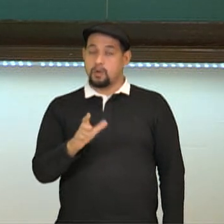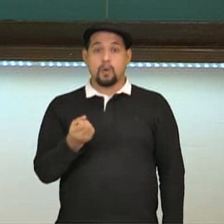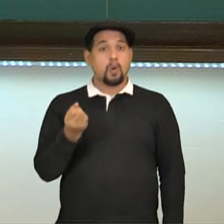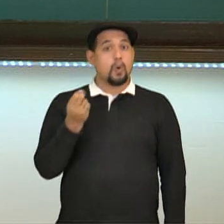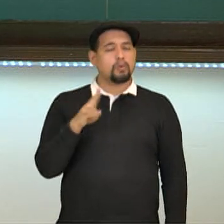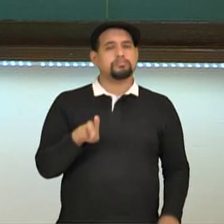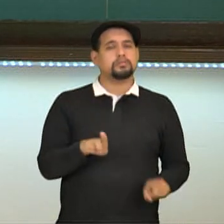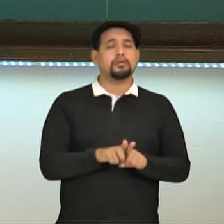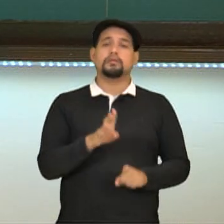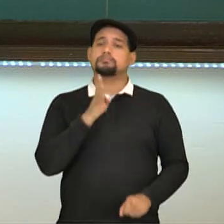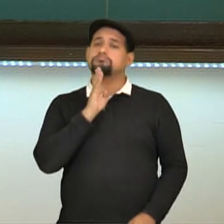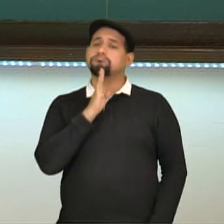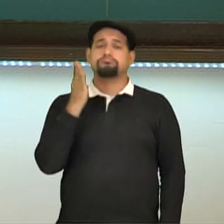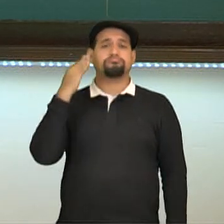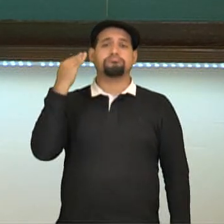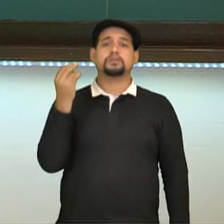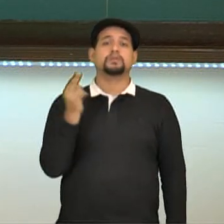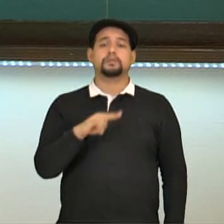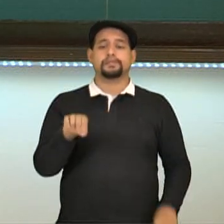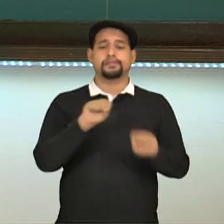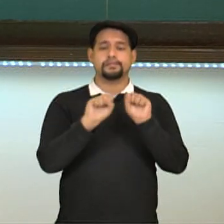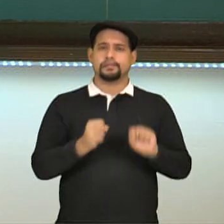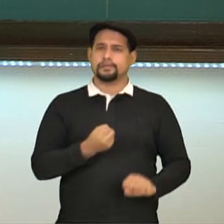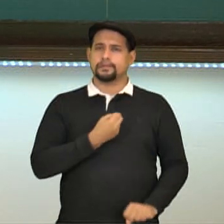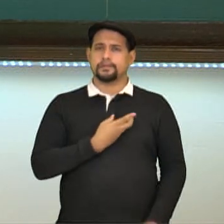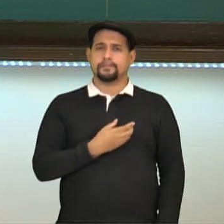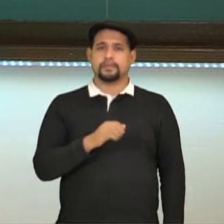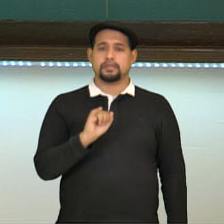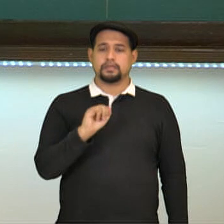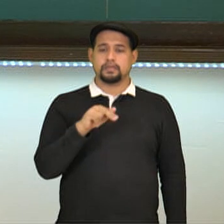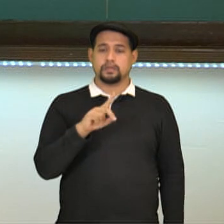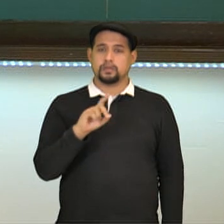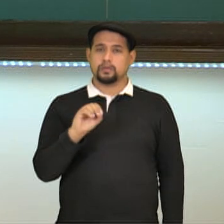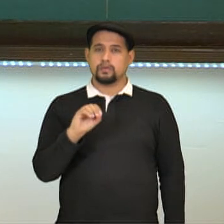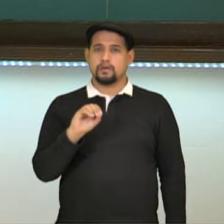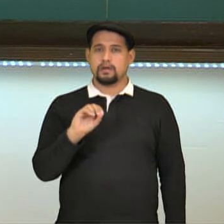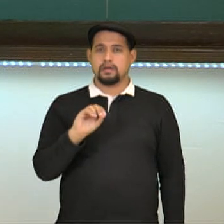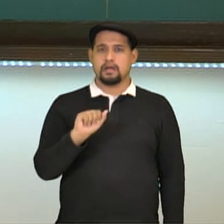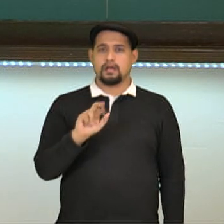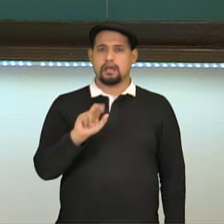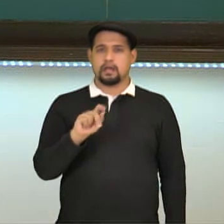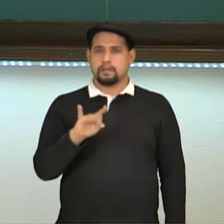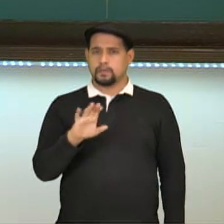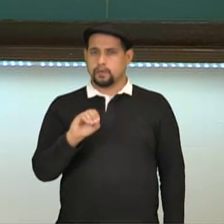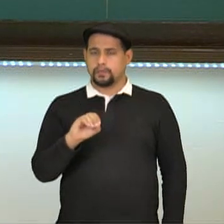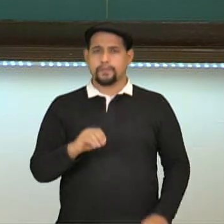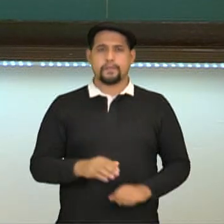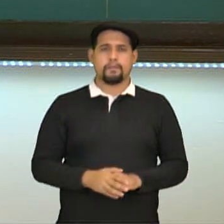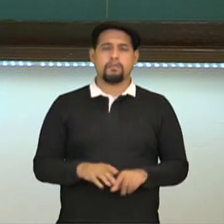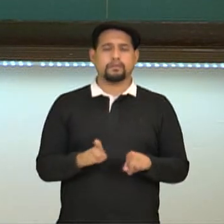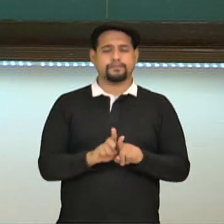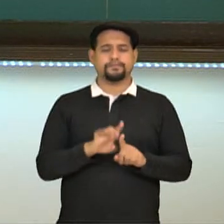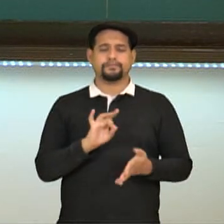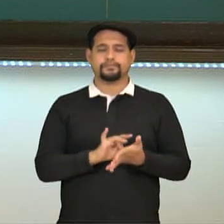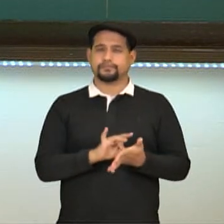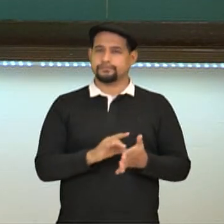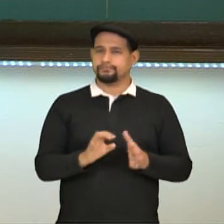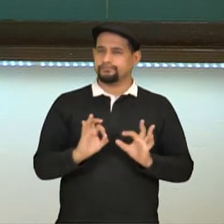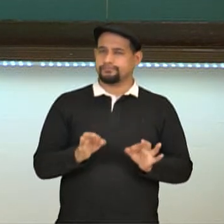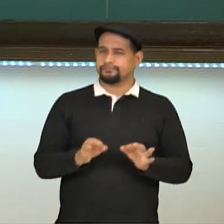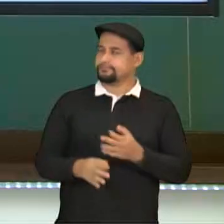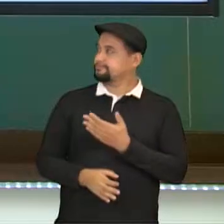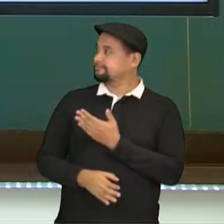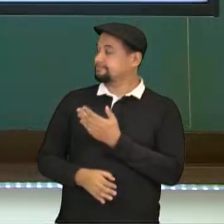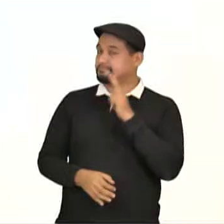ser conhecido como sistema de numeração indo-arábico, certo? Muito bem. E essa afirmação está